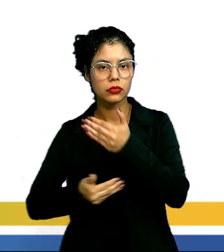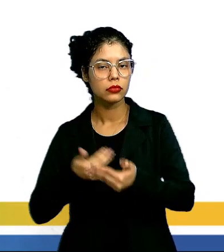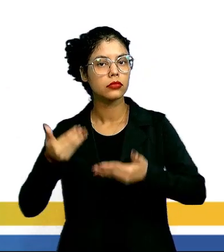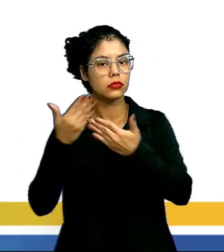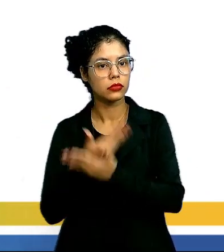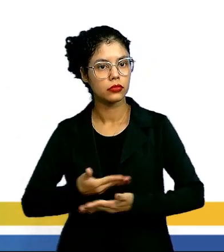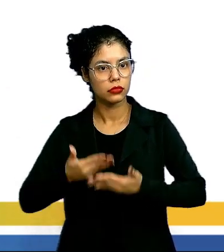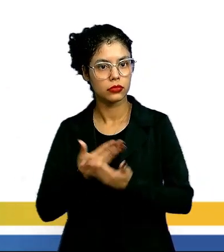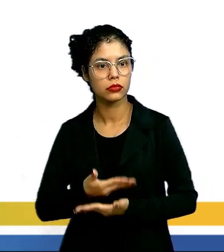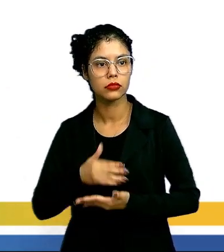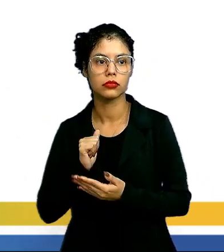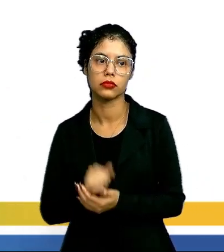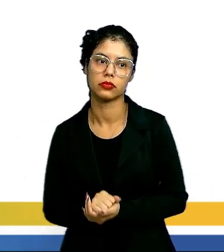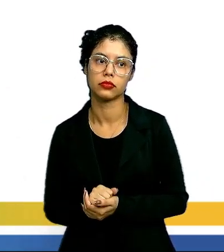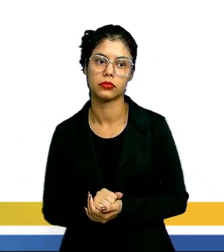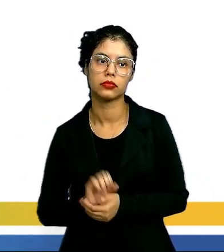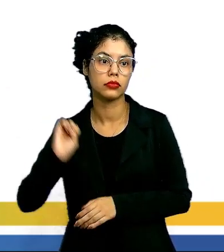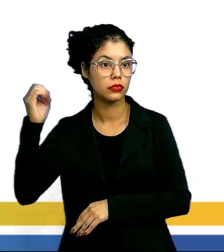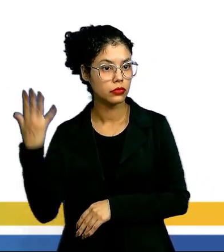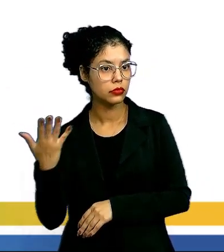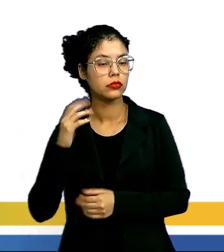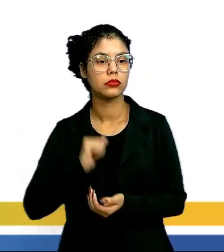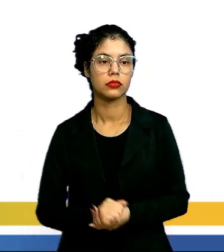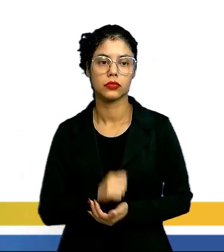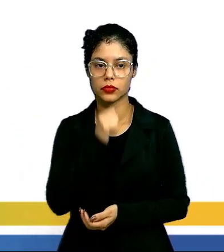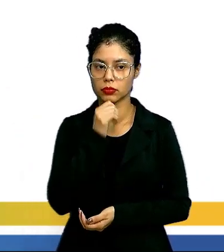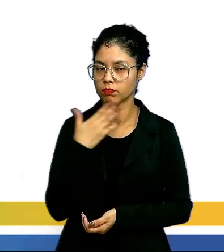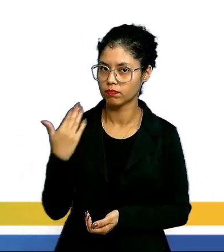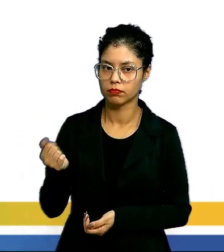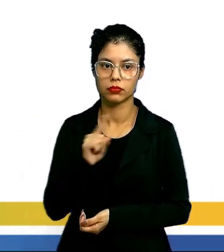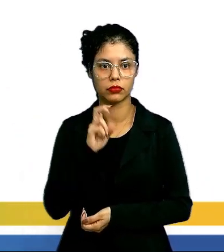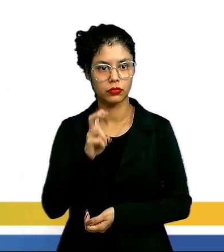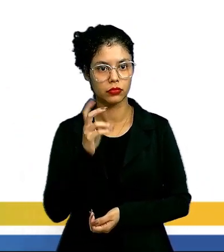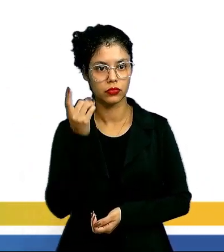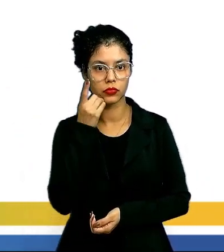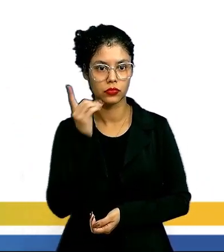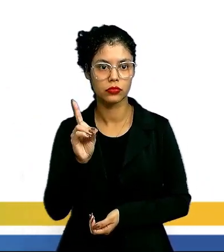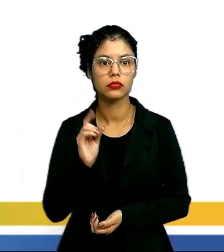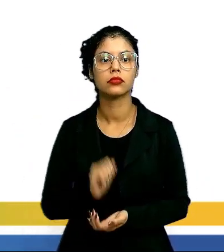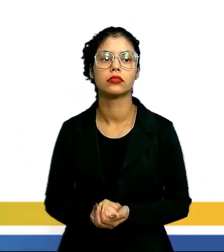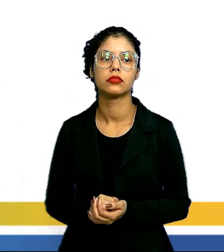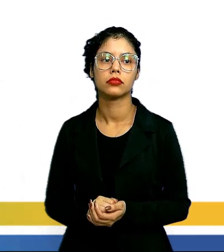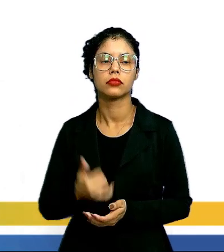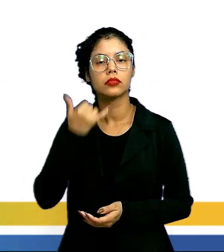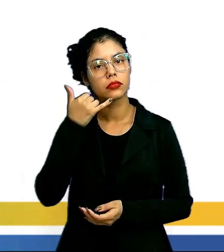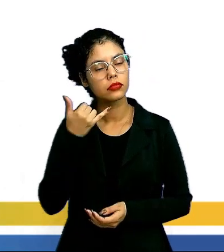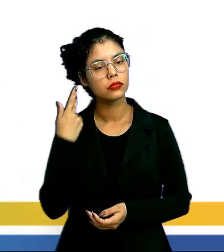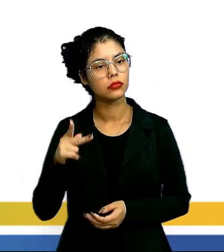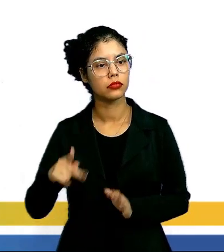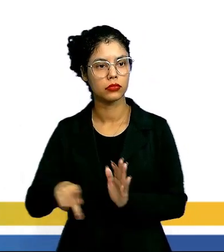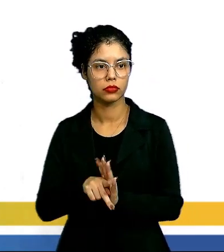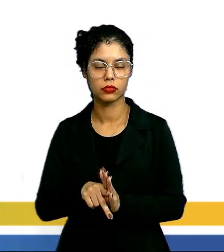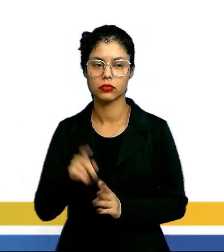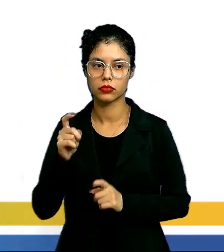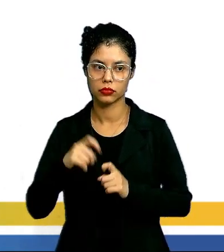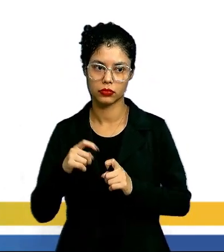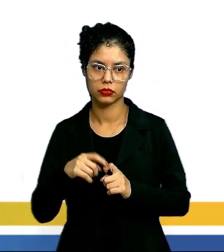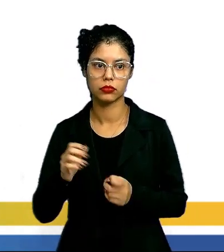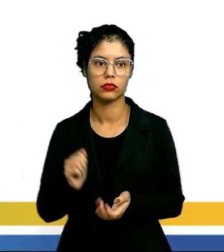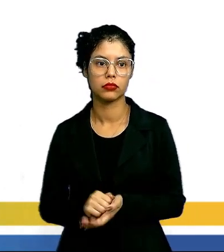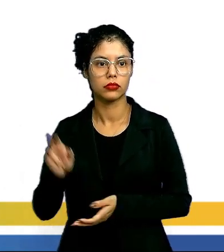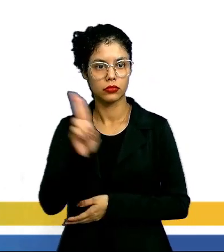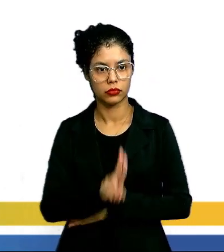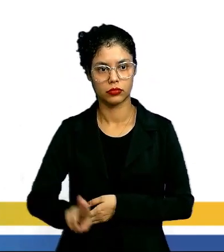a duração do tratamento. Caso os sintomas não melhorem em 5 dias, entre em contato com o seu